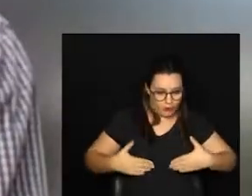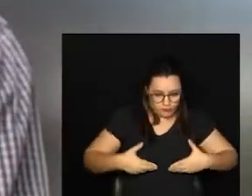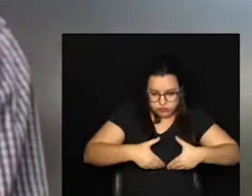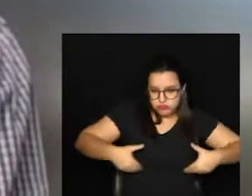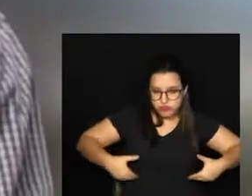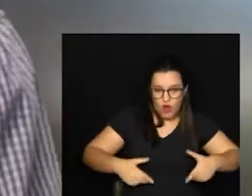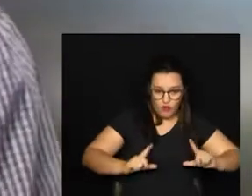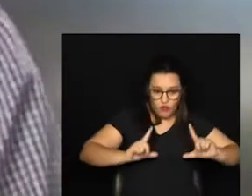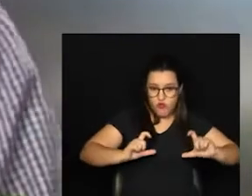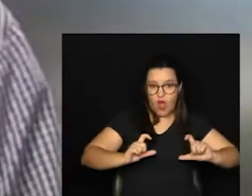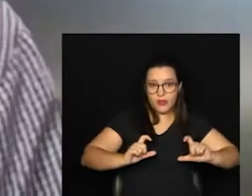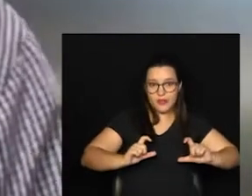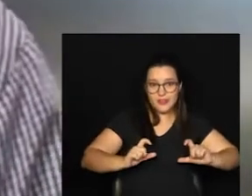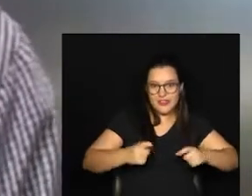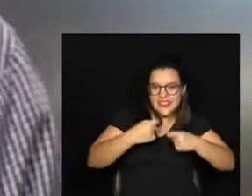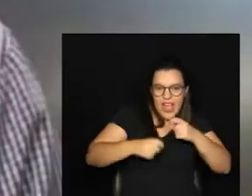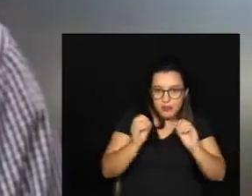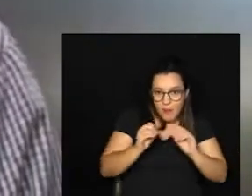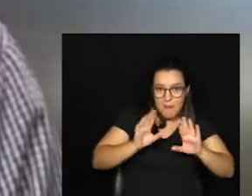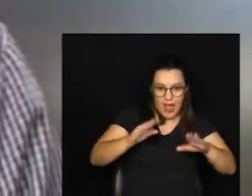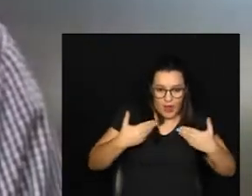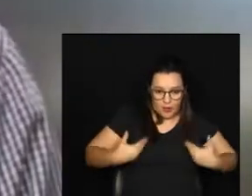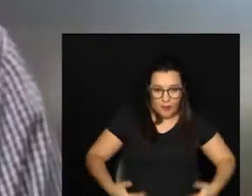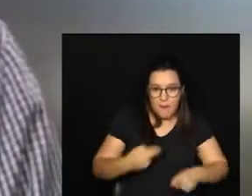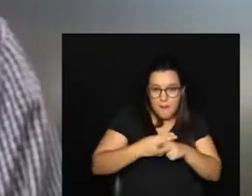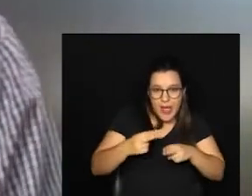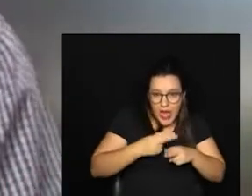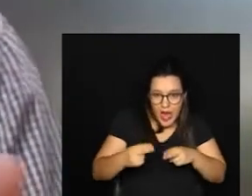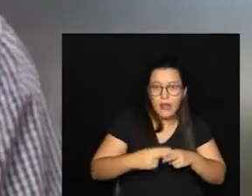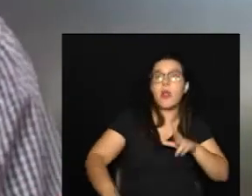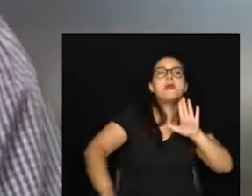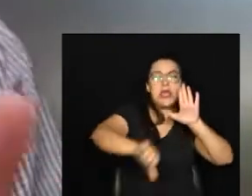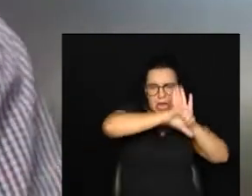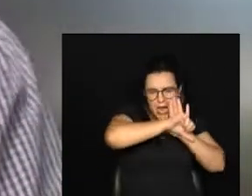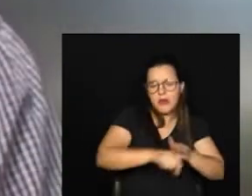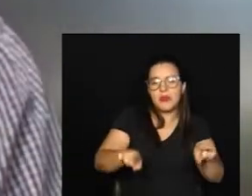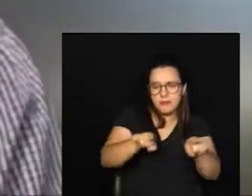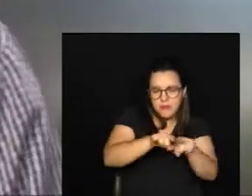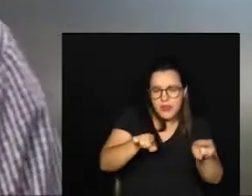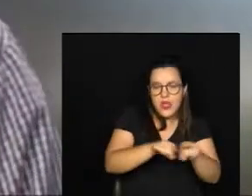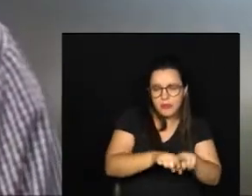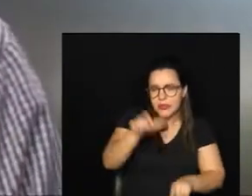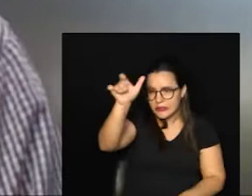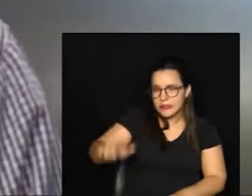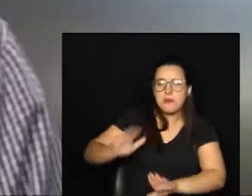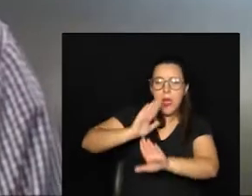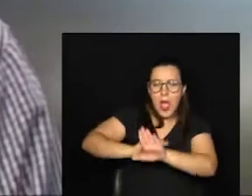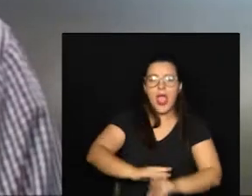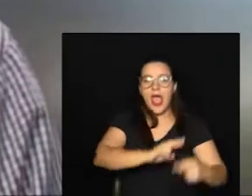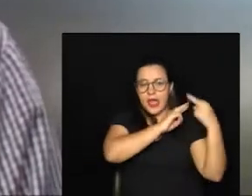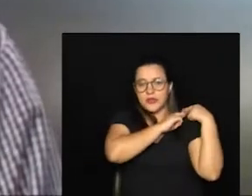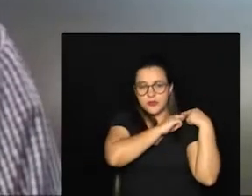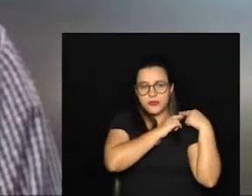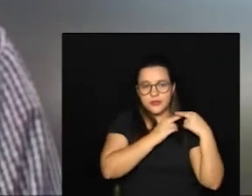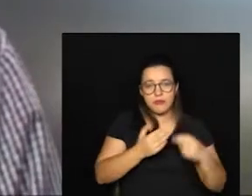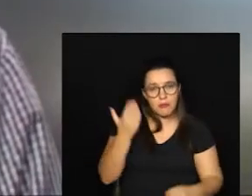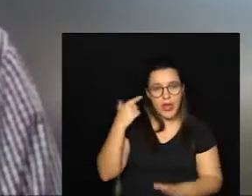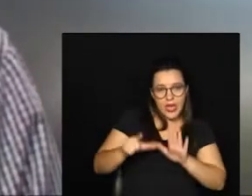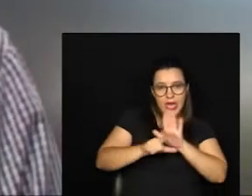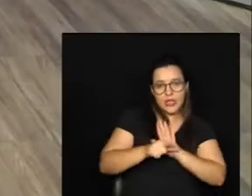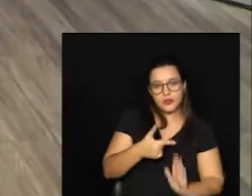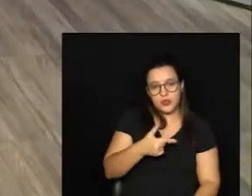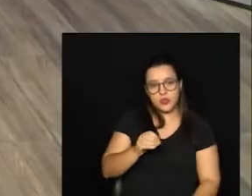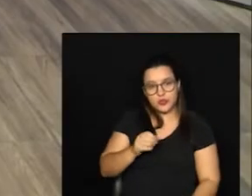a autorização para que o indivíduo possa incutir a sua responsabilidade criminal com base nessa lei de 2018.